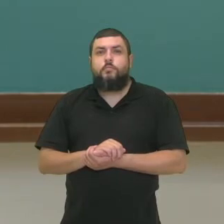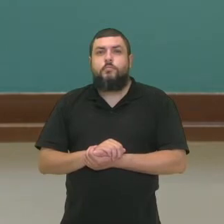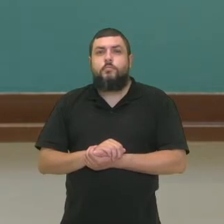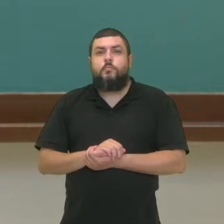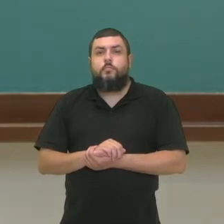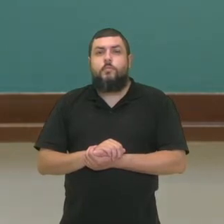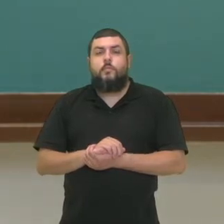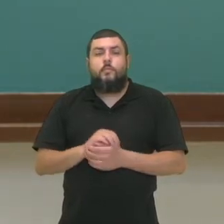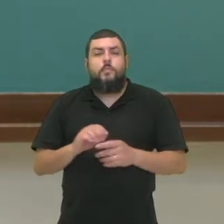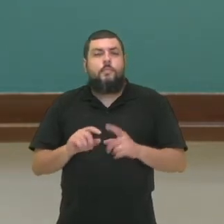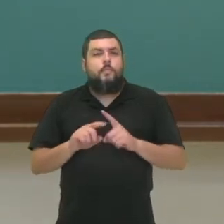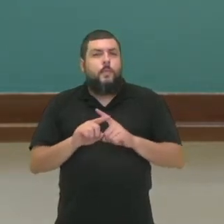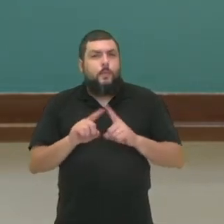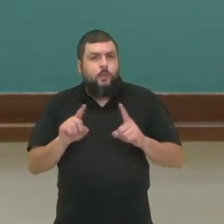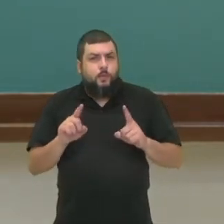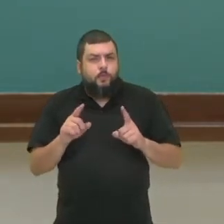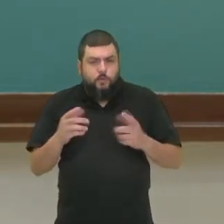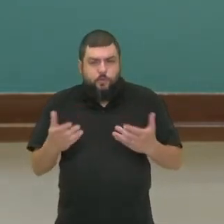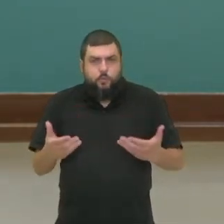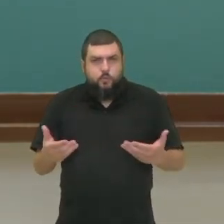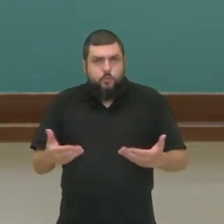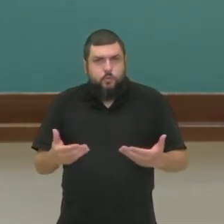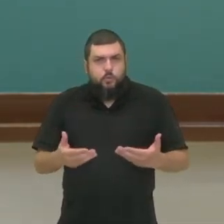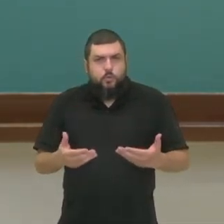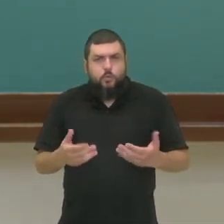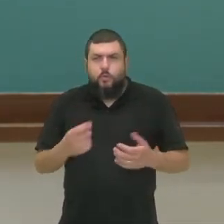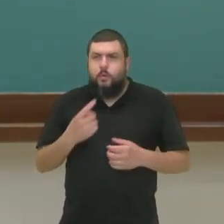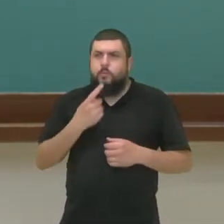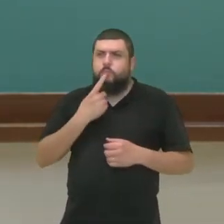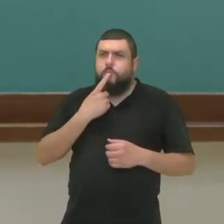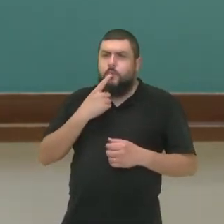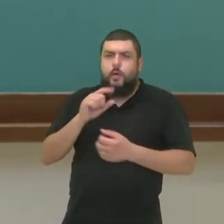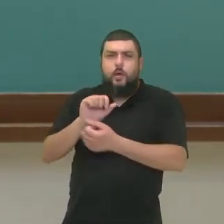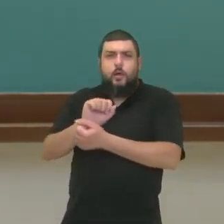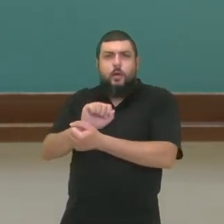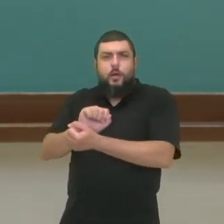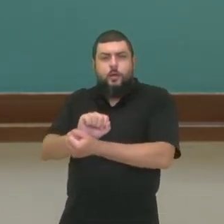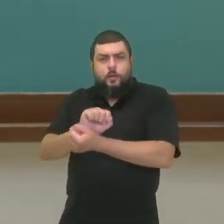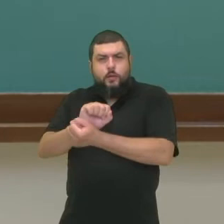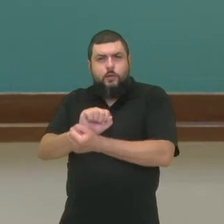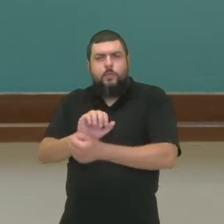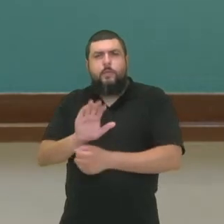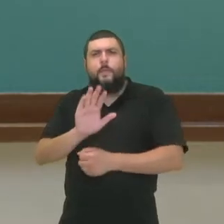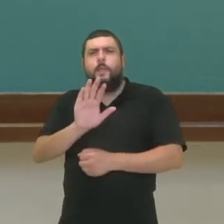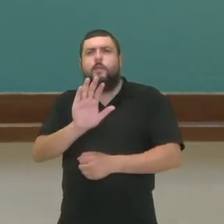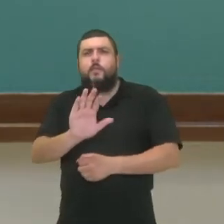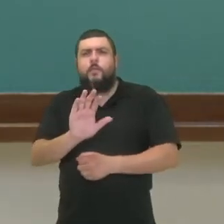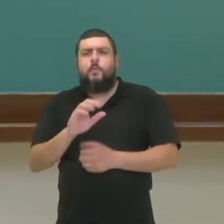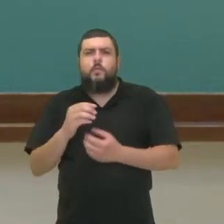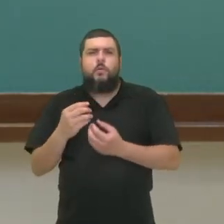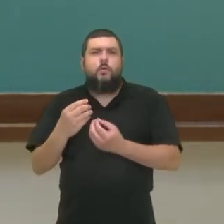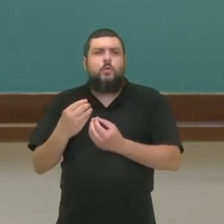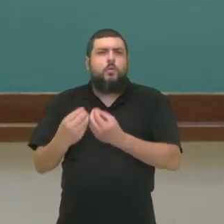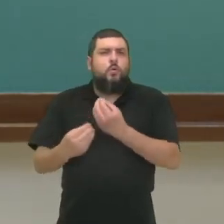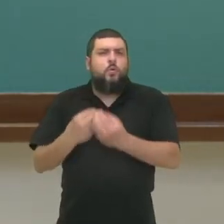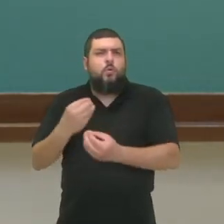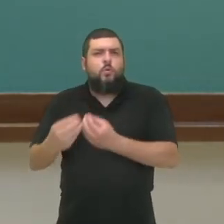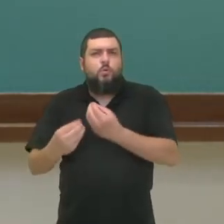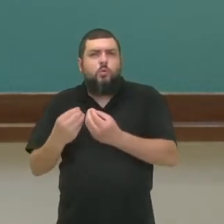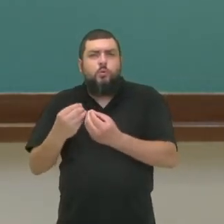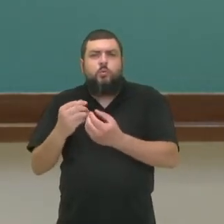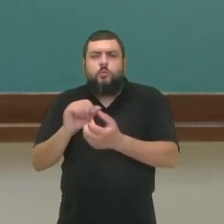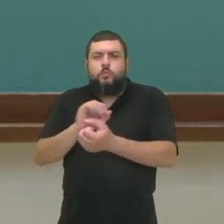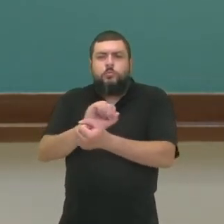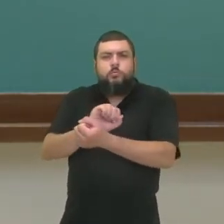que quando se fala em escravidão, é muito bacana nós trazermos as origens históricas ou como que essa